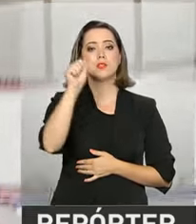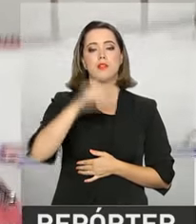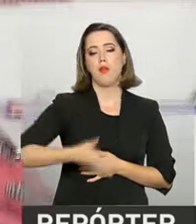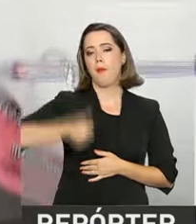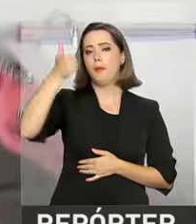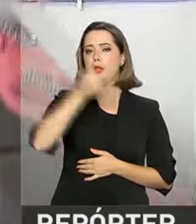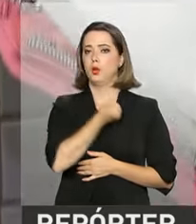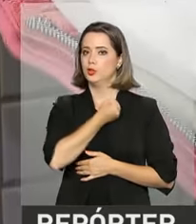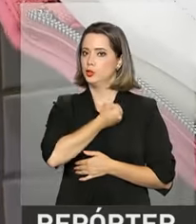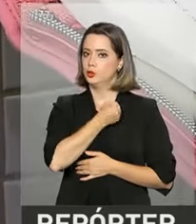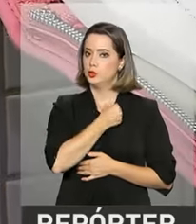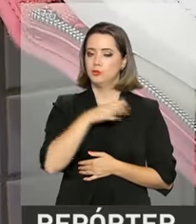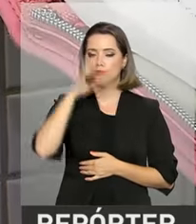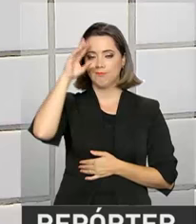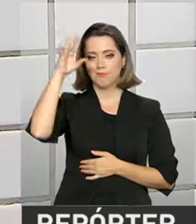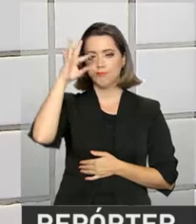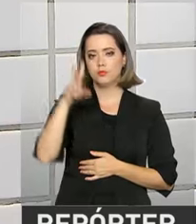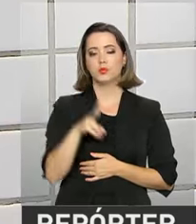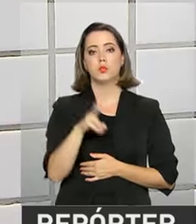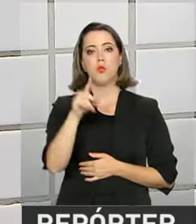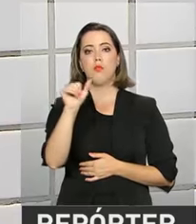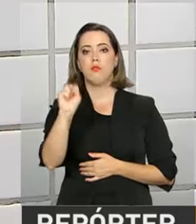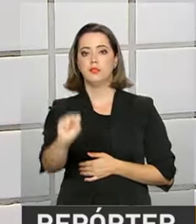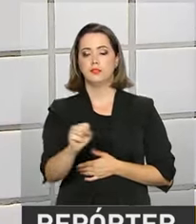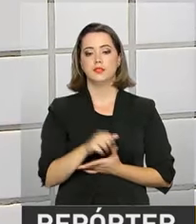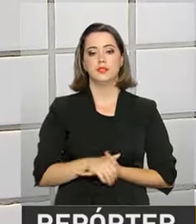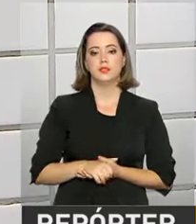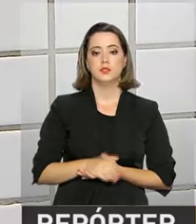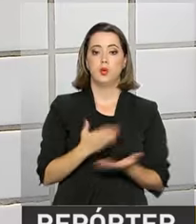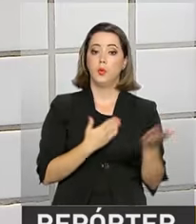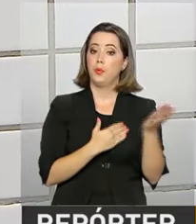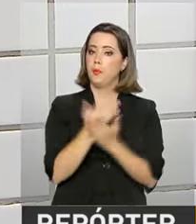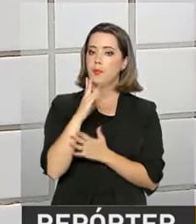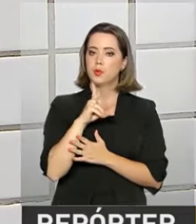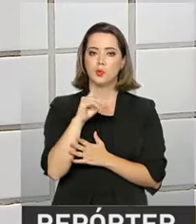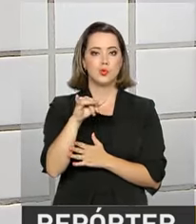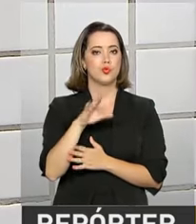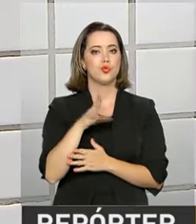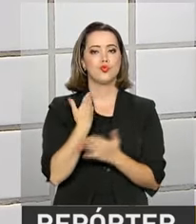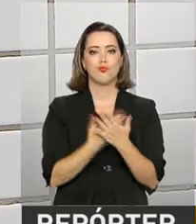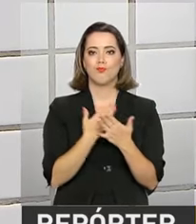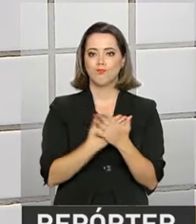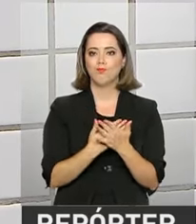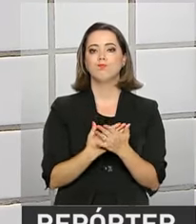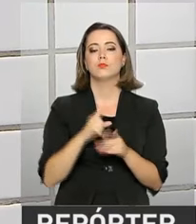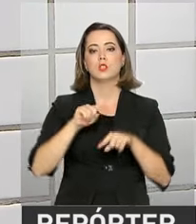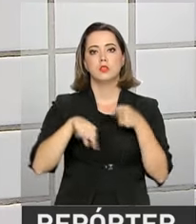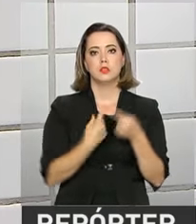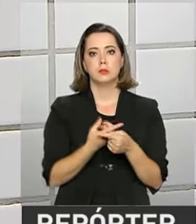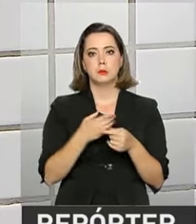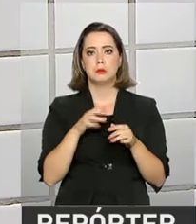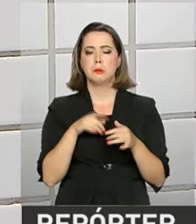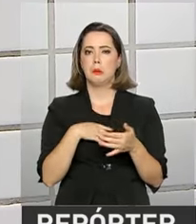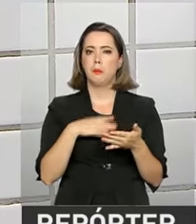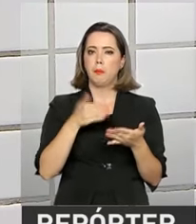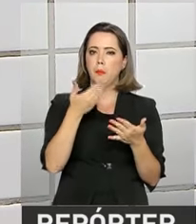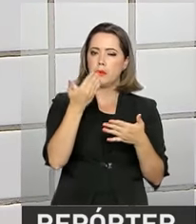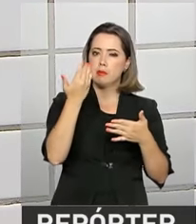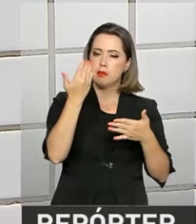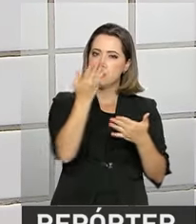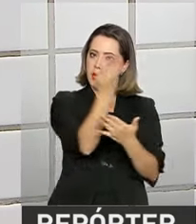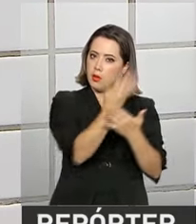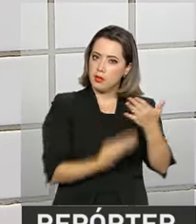sonhada vaga na universidade no começo do dia a revisão da matéria que